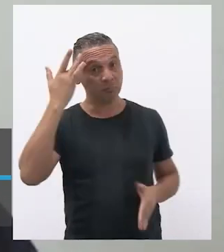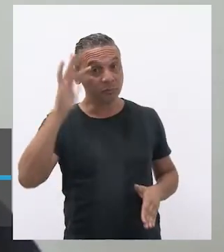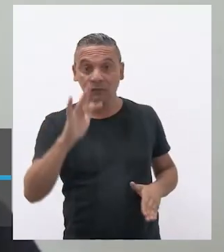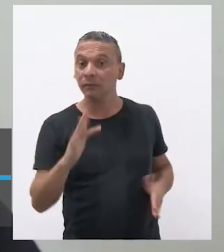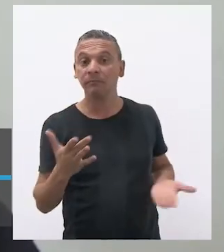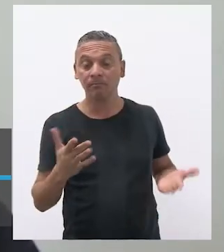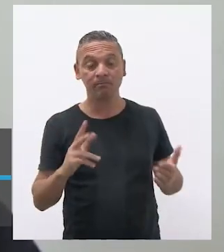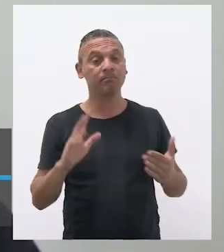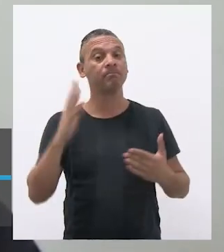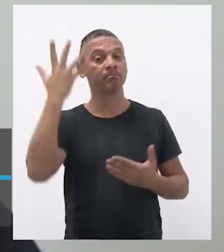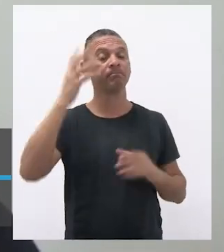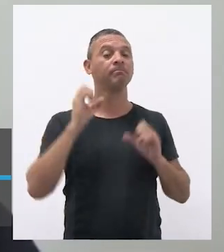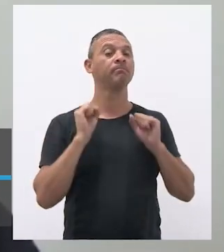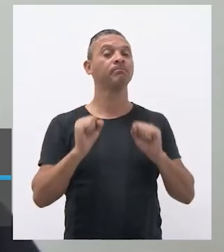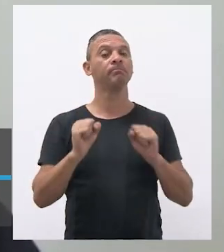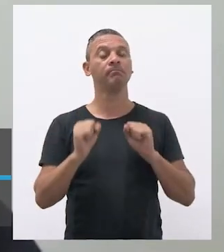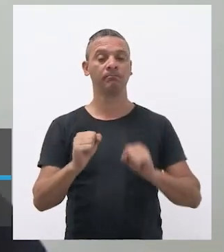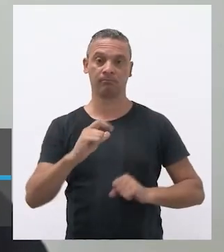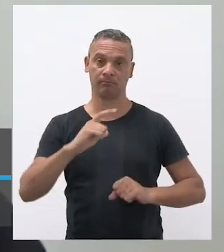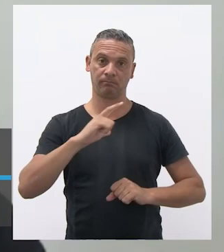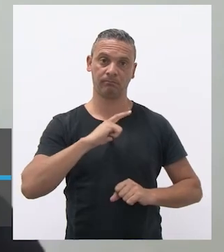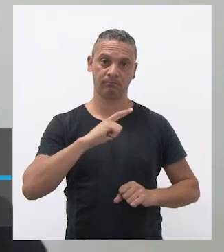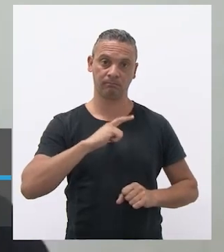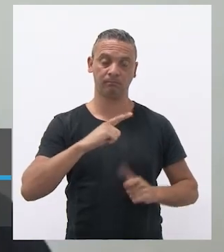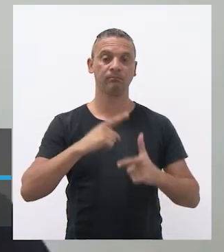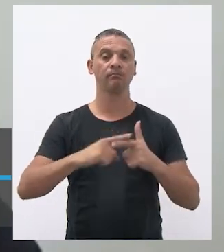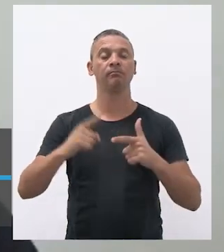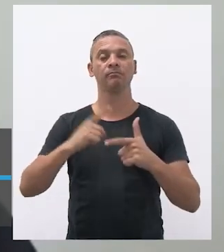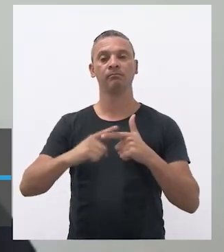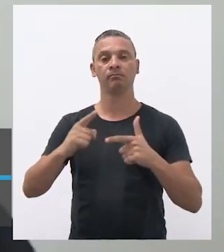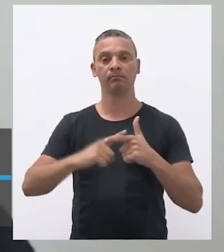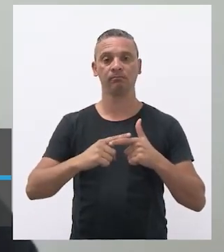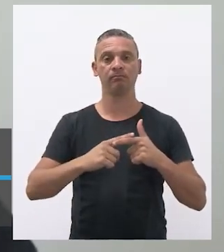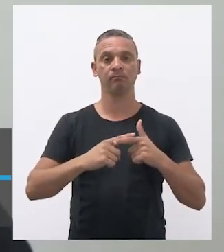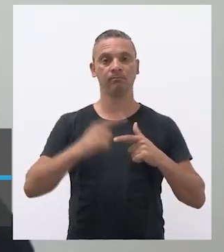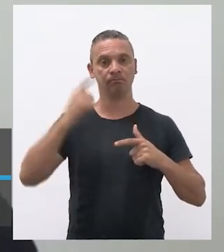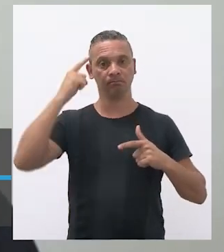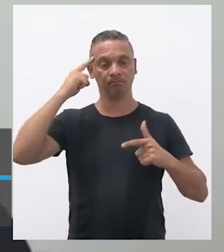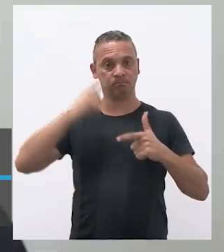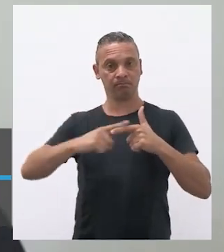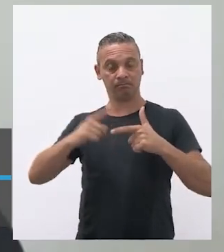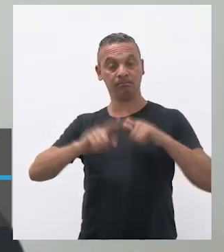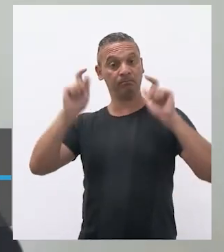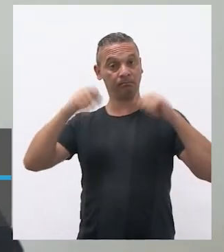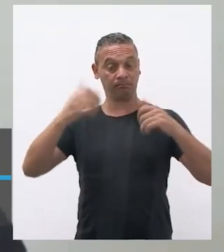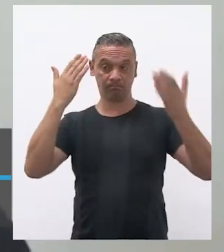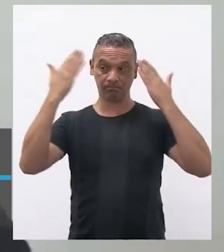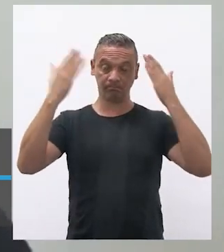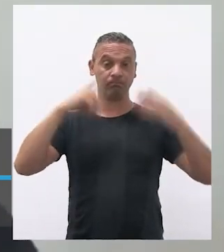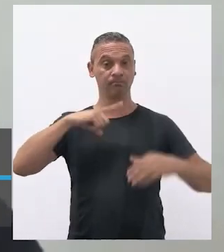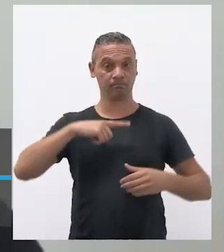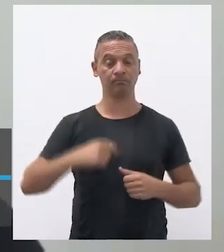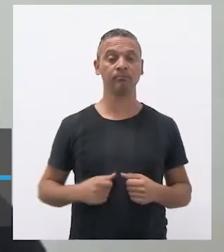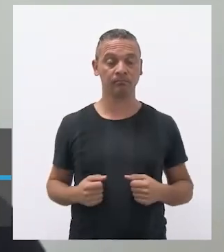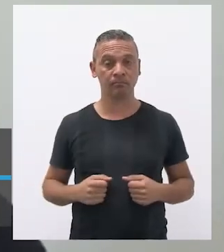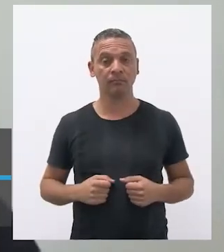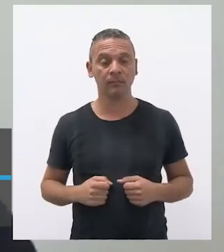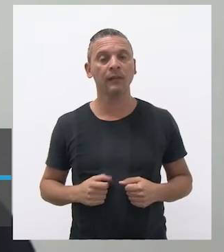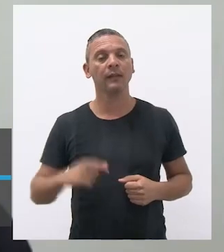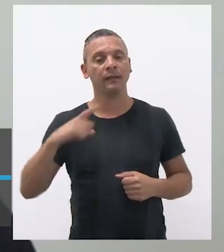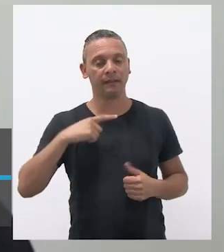ele pode ser praticado por diversos meios, né? Ele pode ser praticado por meio de constrangimento, por meio de humilhação, por meio de